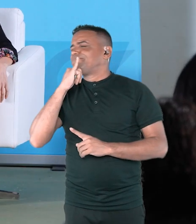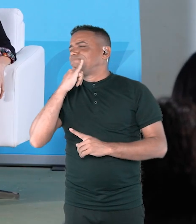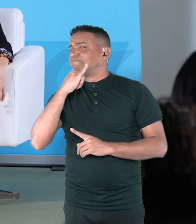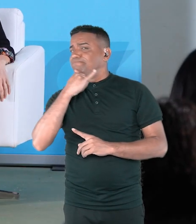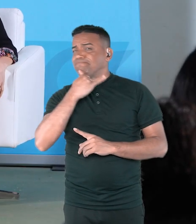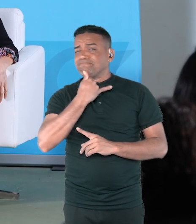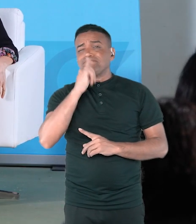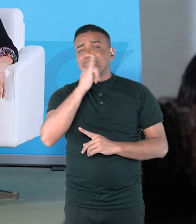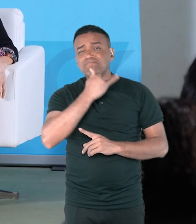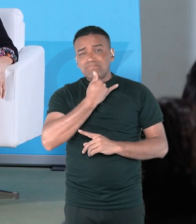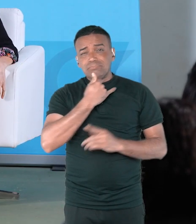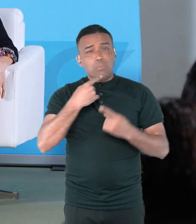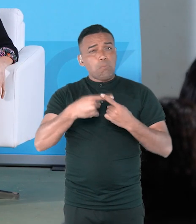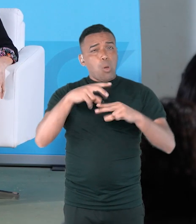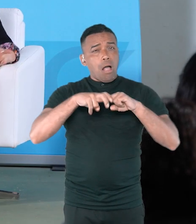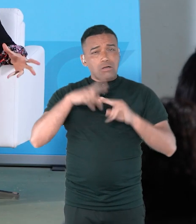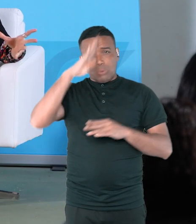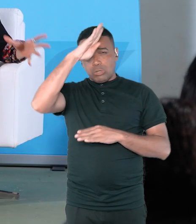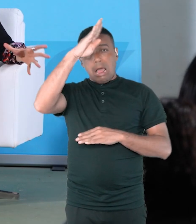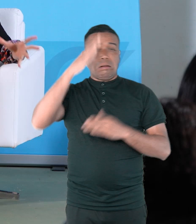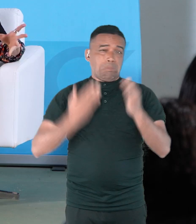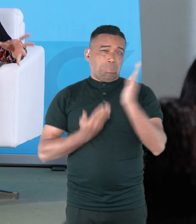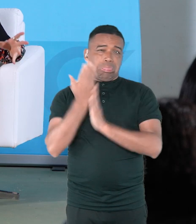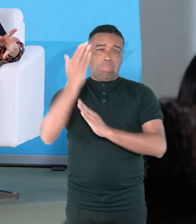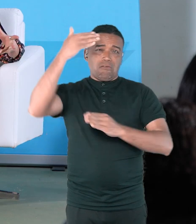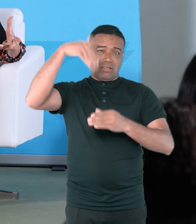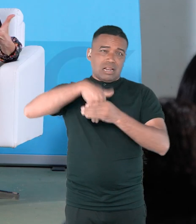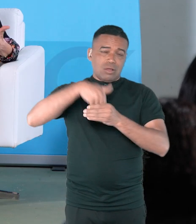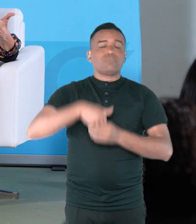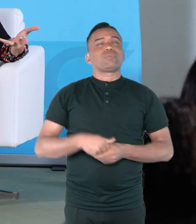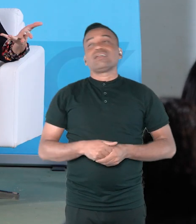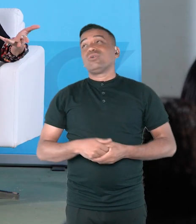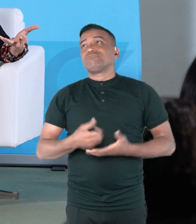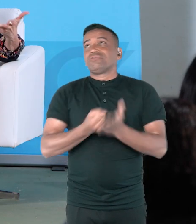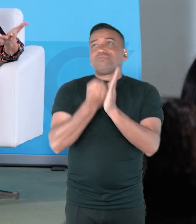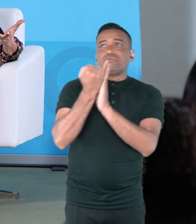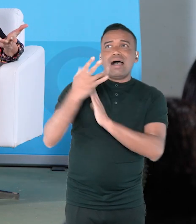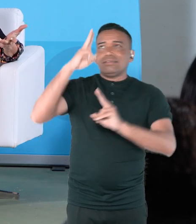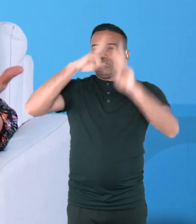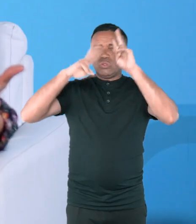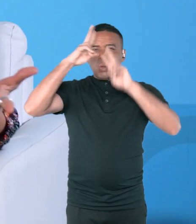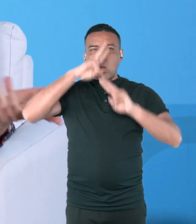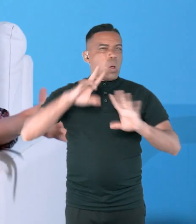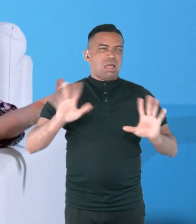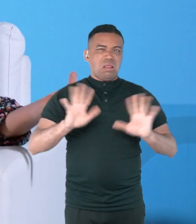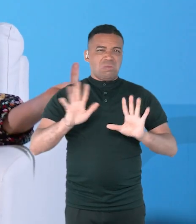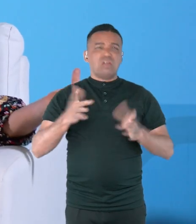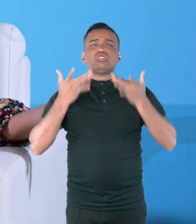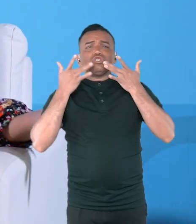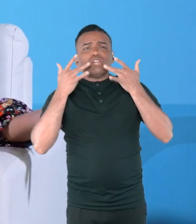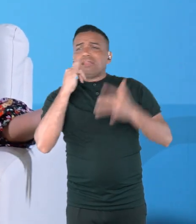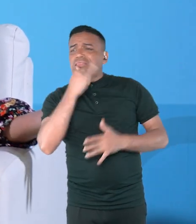muito... E aí veio aquela mostra de textos, de histórias melancólicas, eu não sabia o que fazer com aquilo, que eu falava, eu não quero fazer